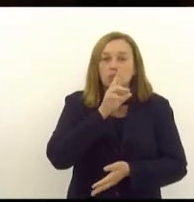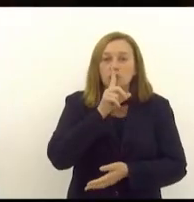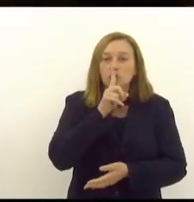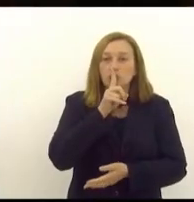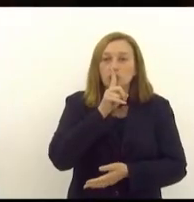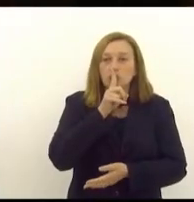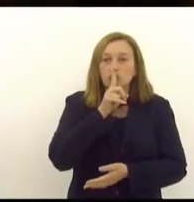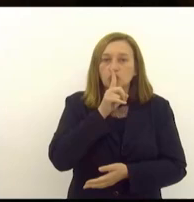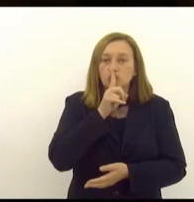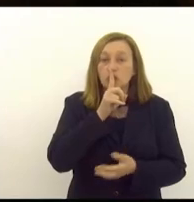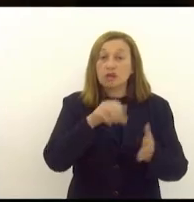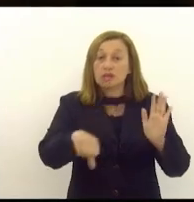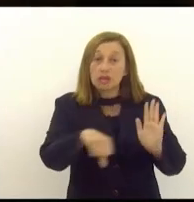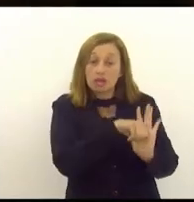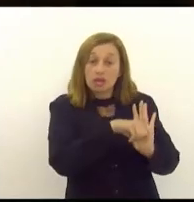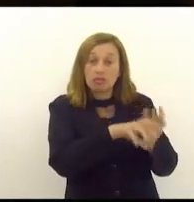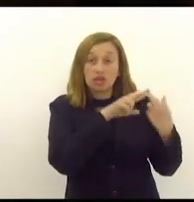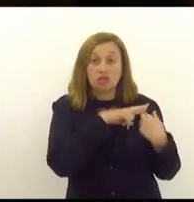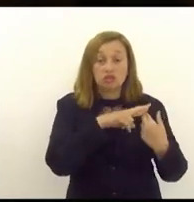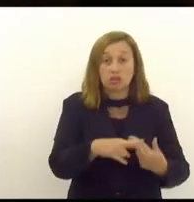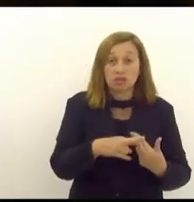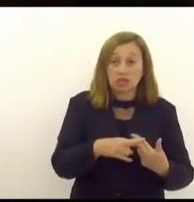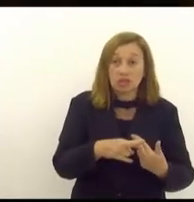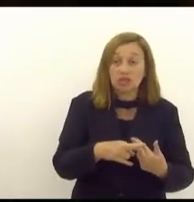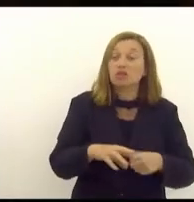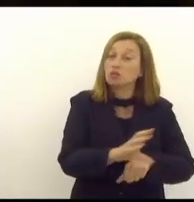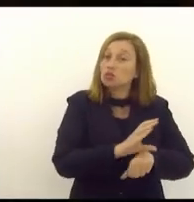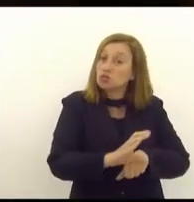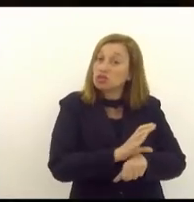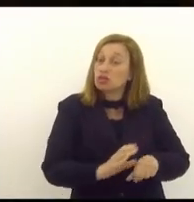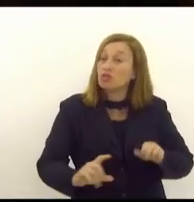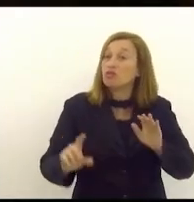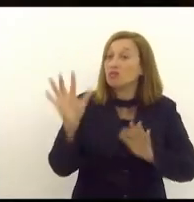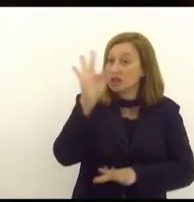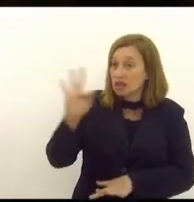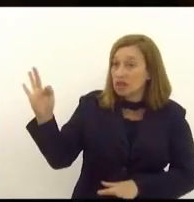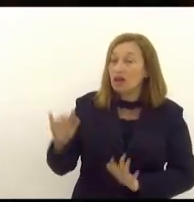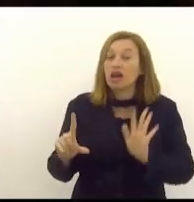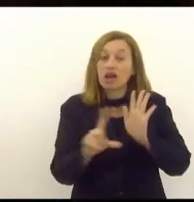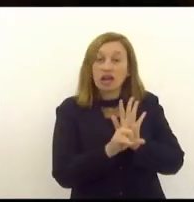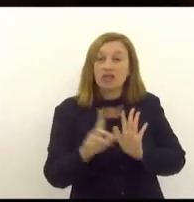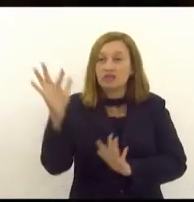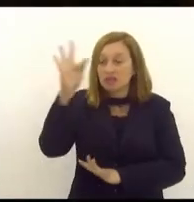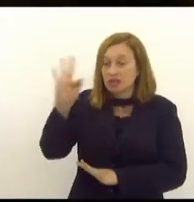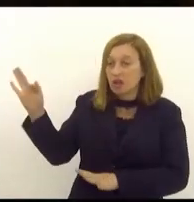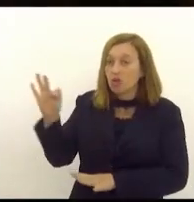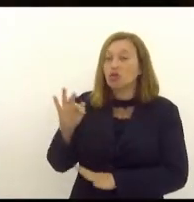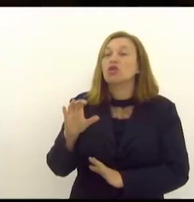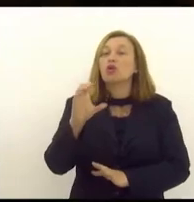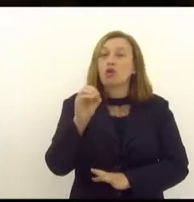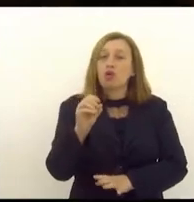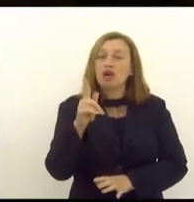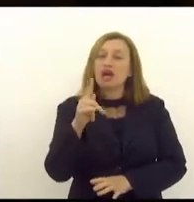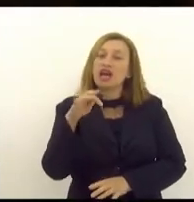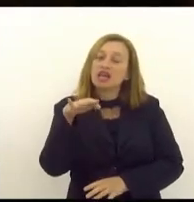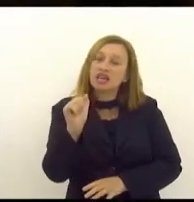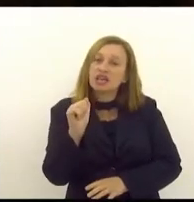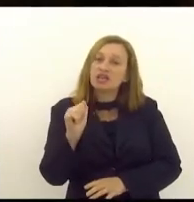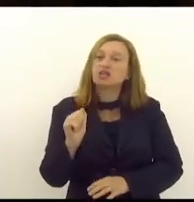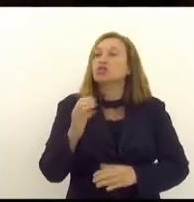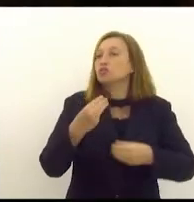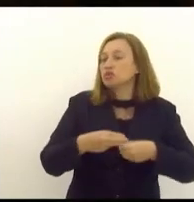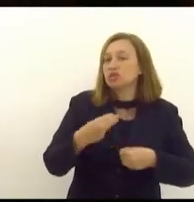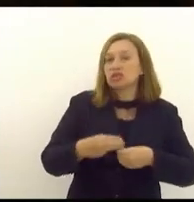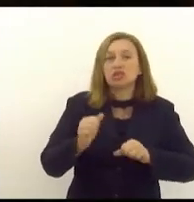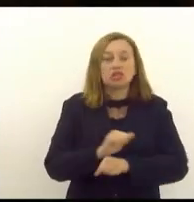é crime de responsabilidade a luz da Constituição Federal da lei federal e sobretudo da Lei Orgânica do Município que fala de forma